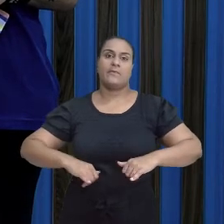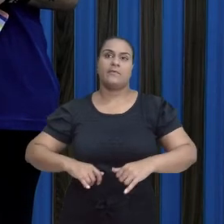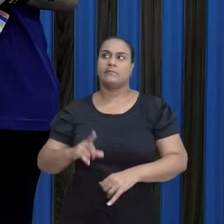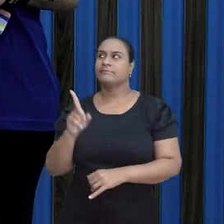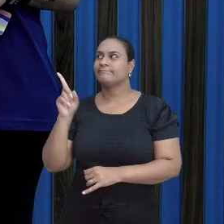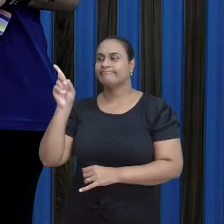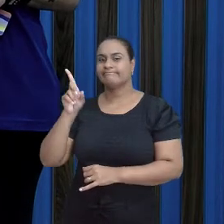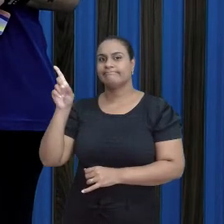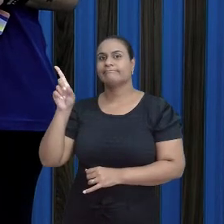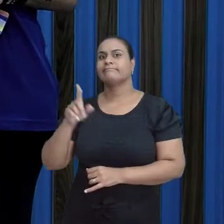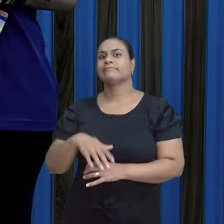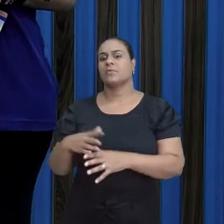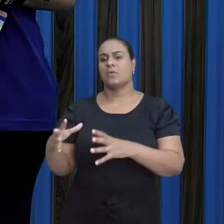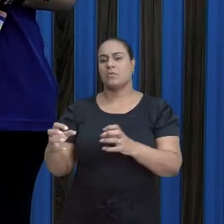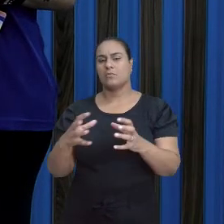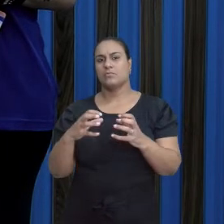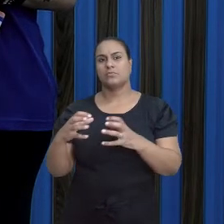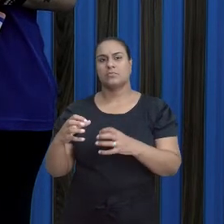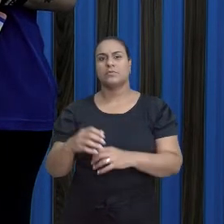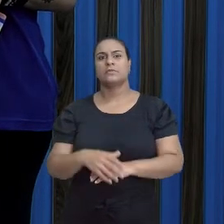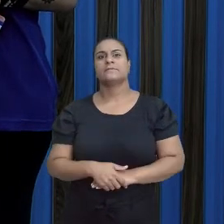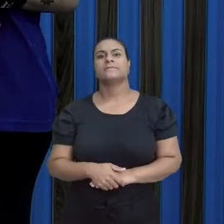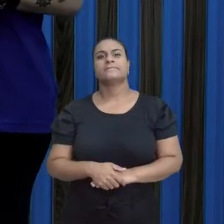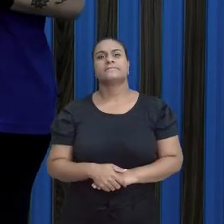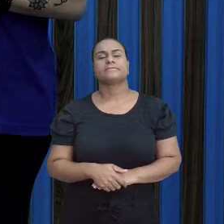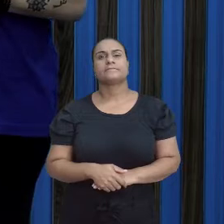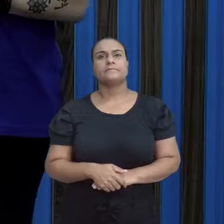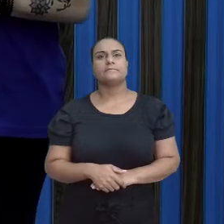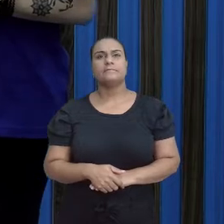questão dos conflitos por terra, ok?